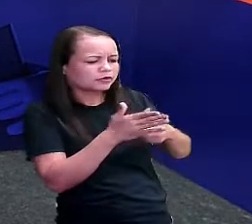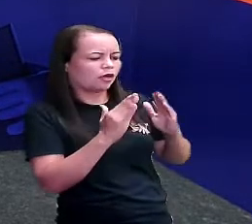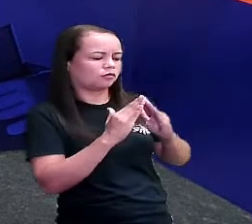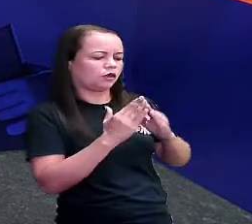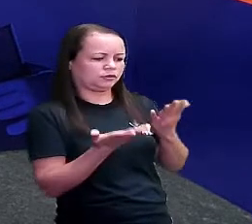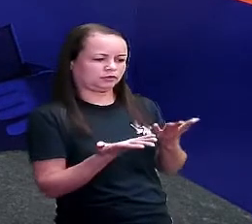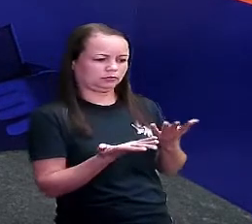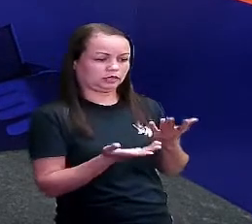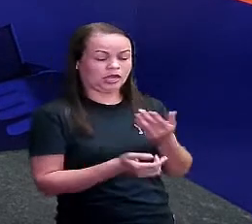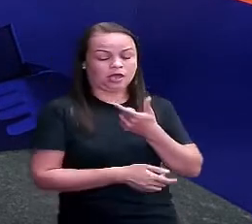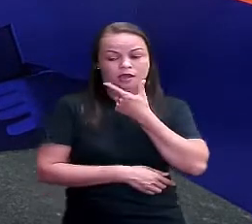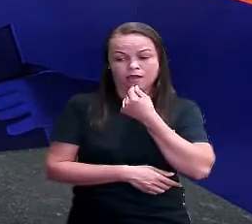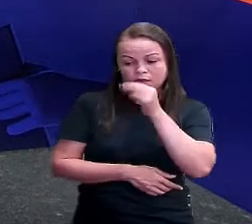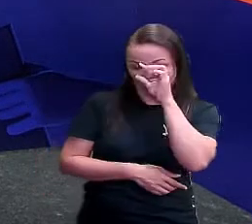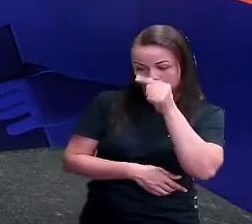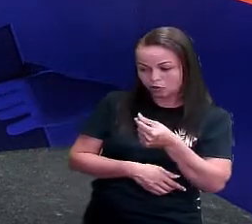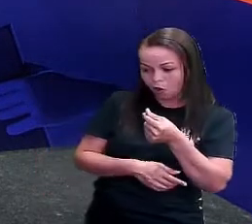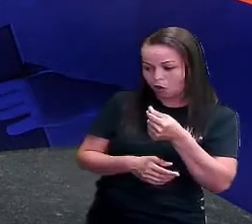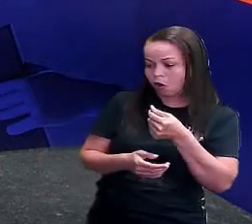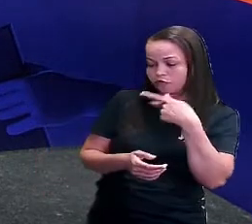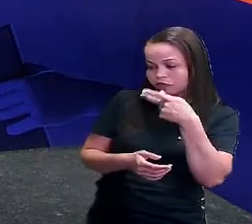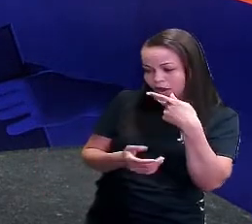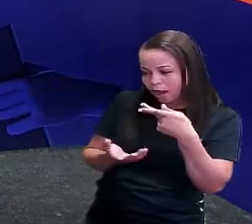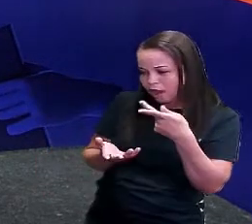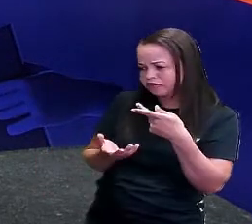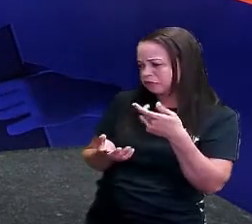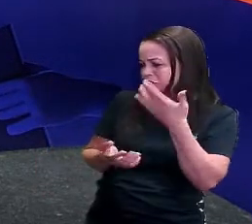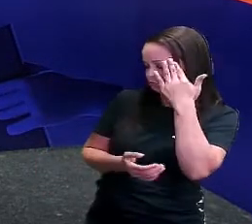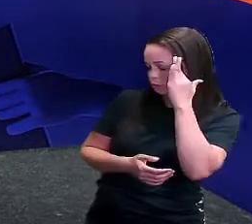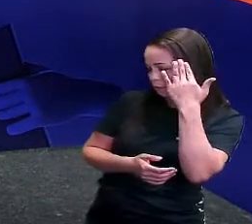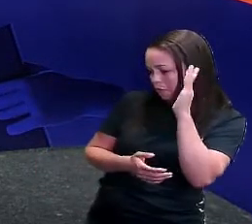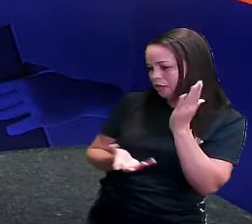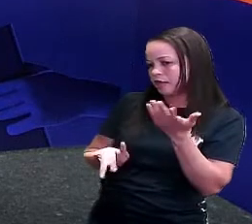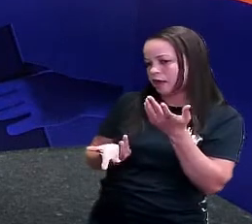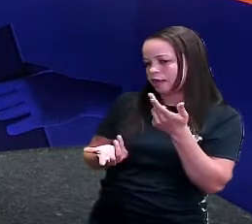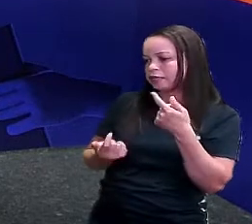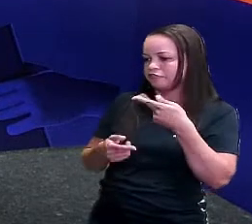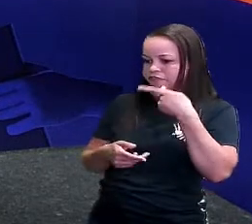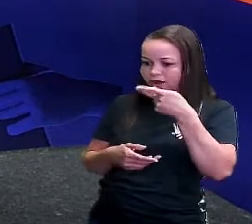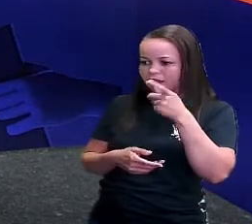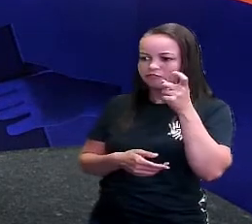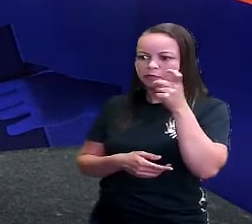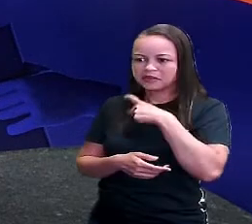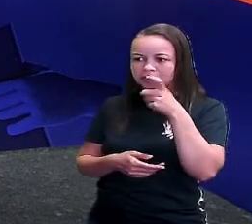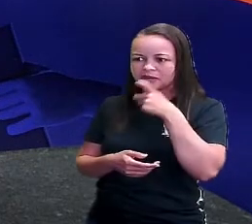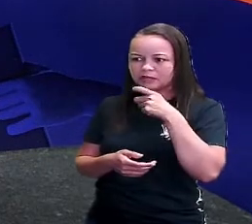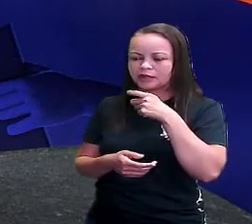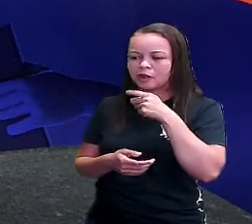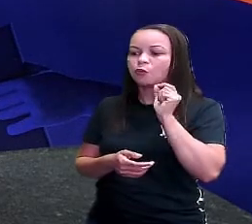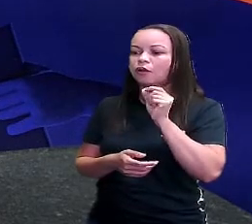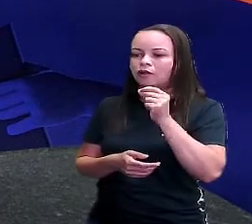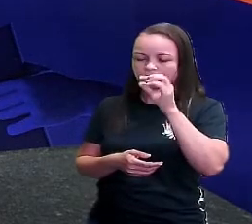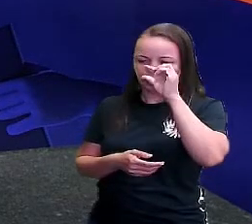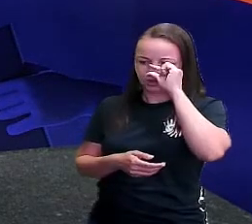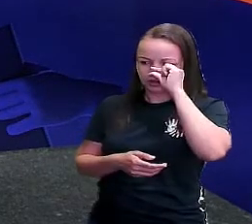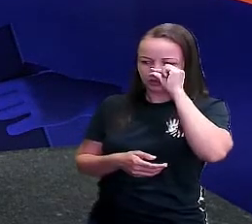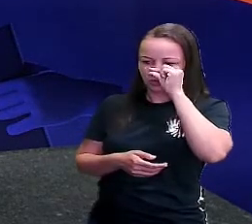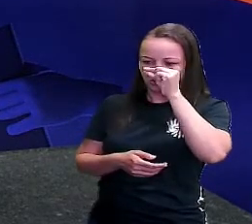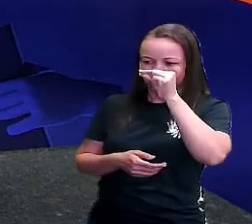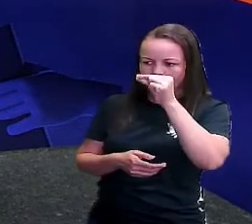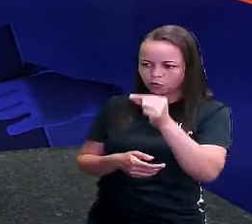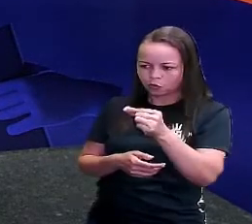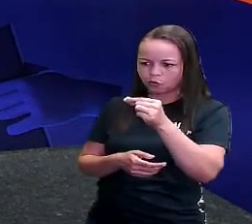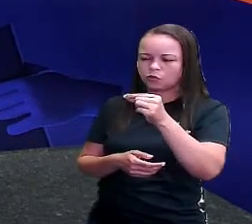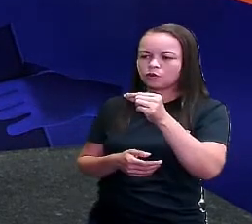várias histórias. Cada vez que ele contava uma mentira, o seu nariz crescia. Quanto mais mentira ele